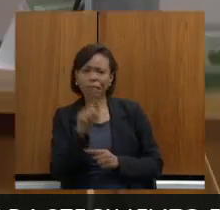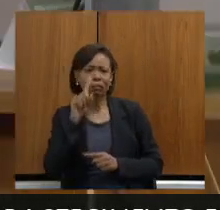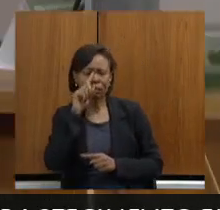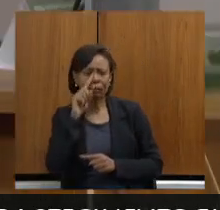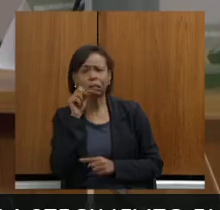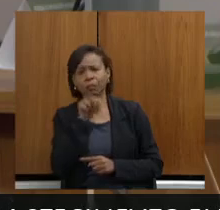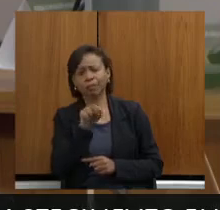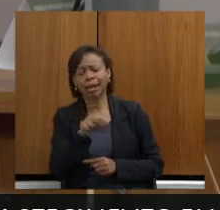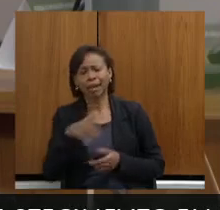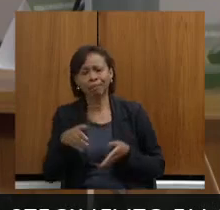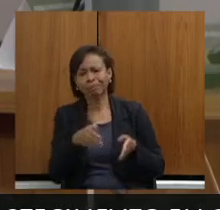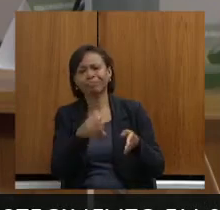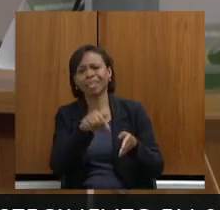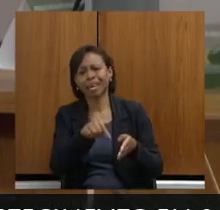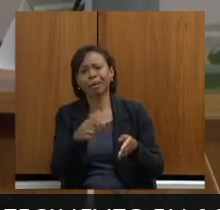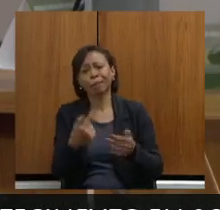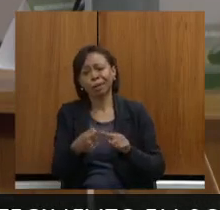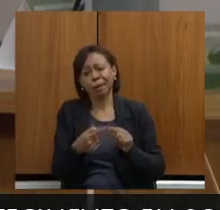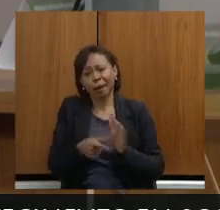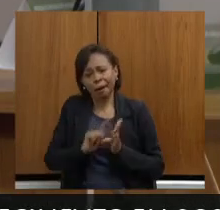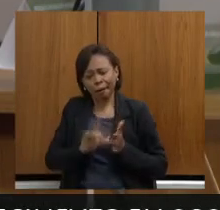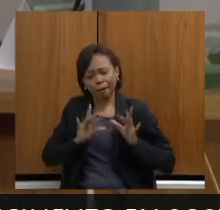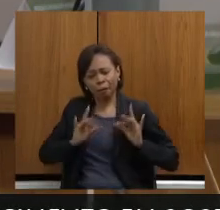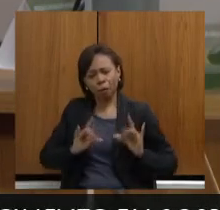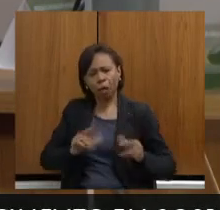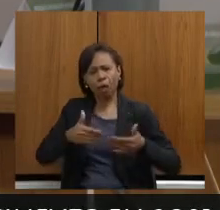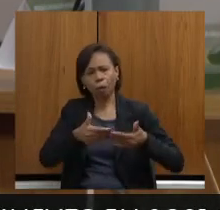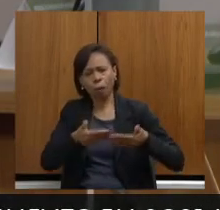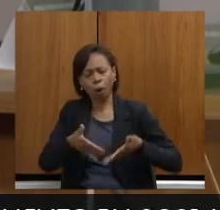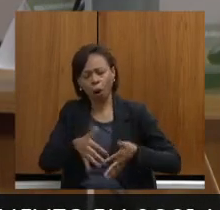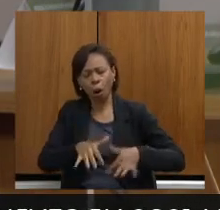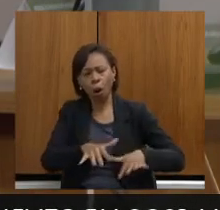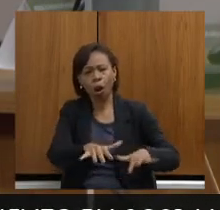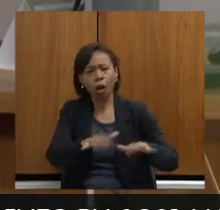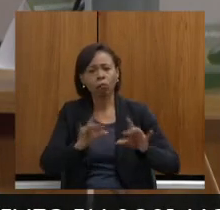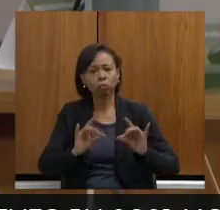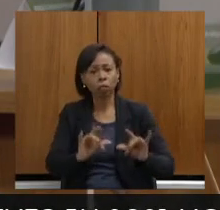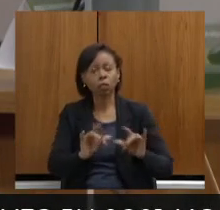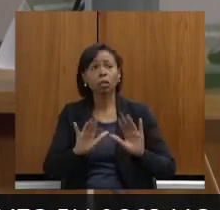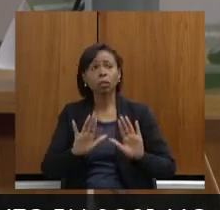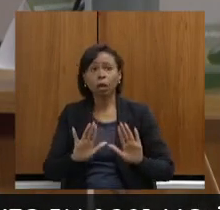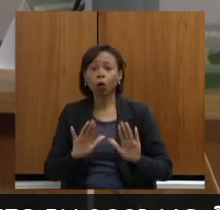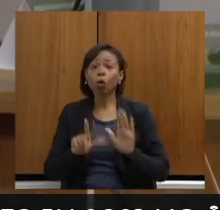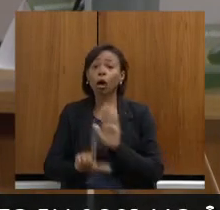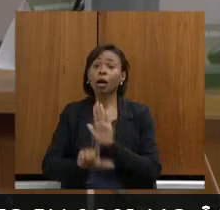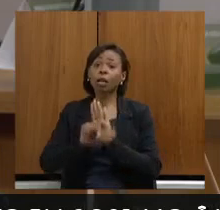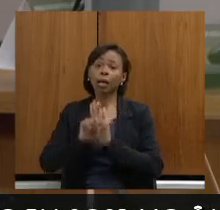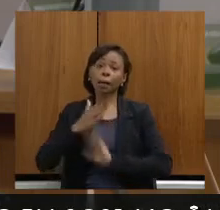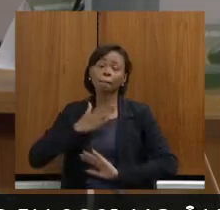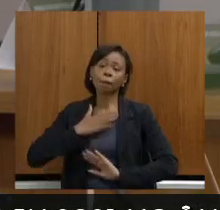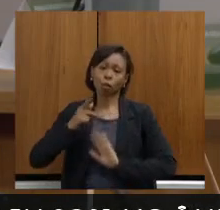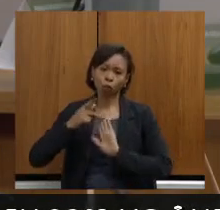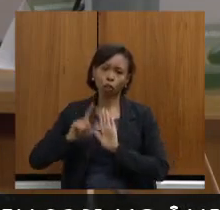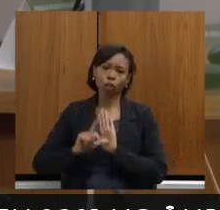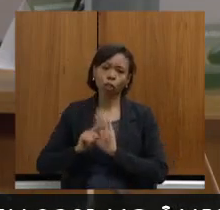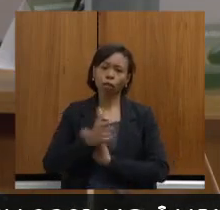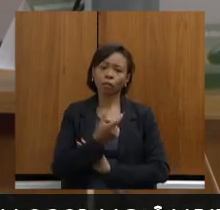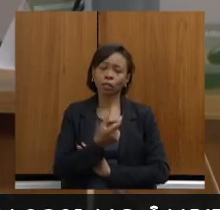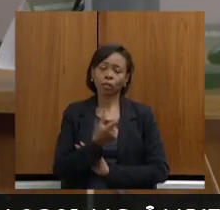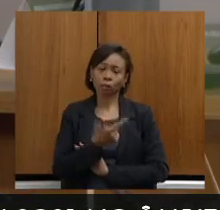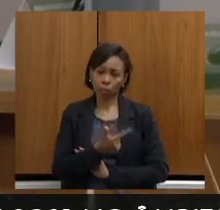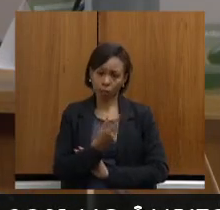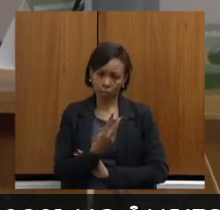recorrente ali naquele pós-tragédia e culminou com a aprovação do projeto de lei de minha autoria 23